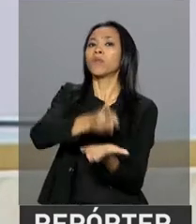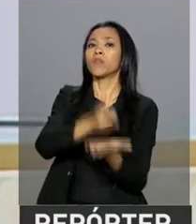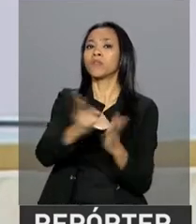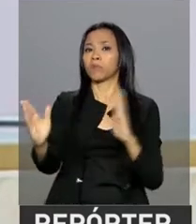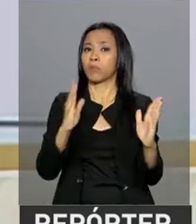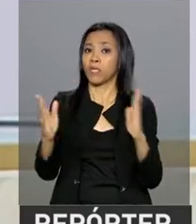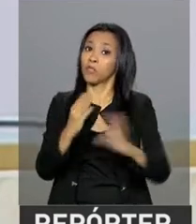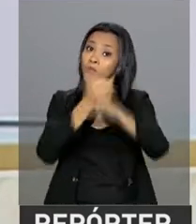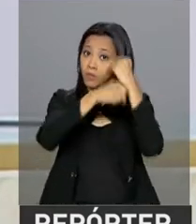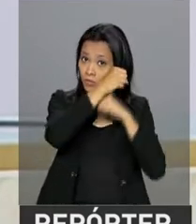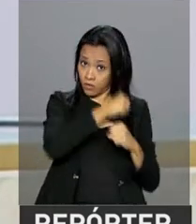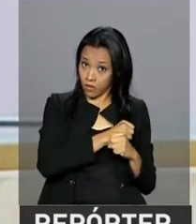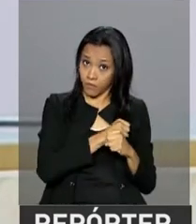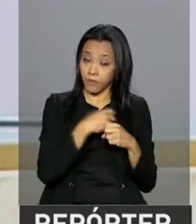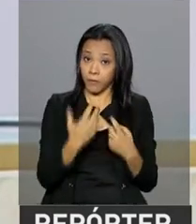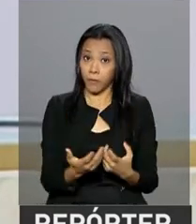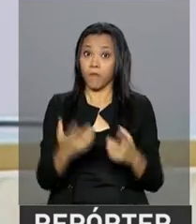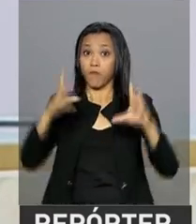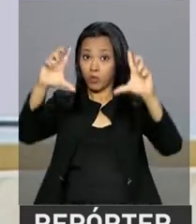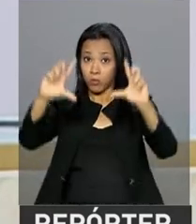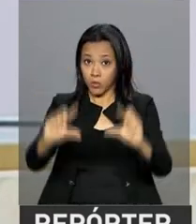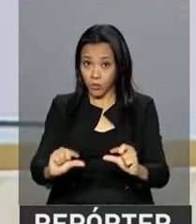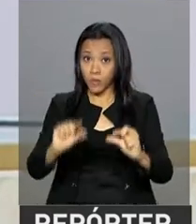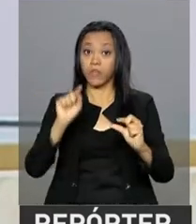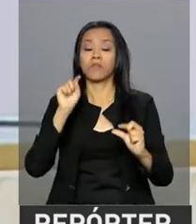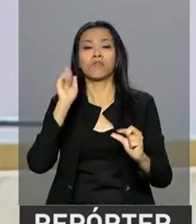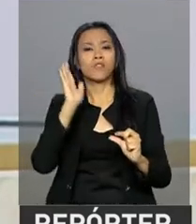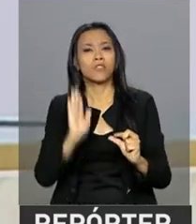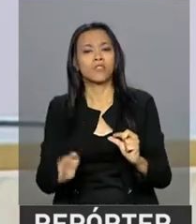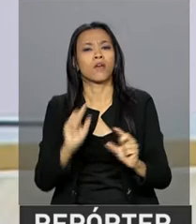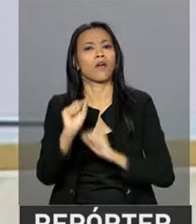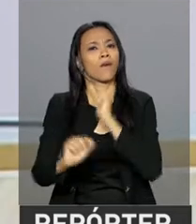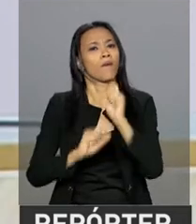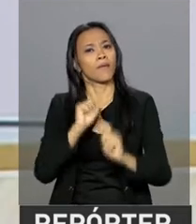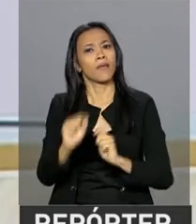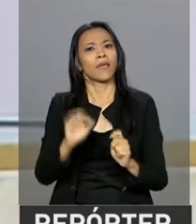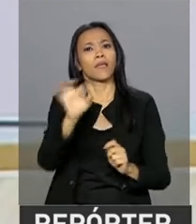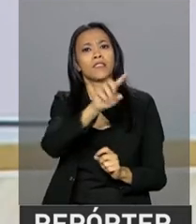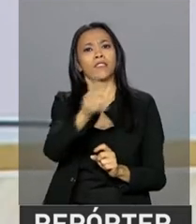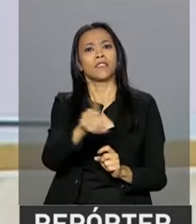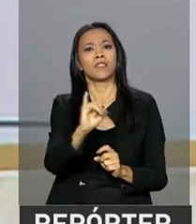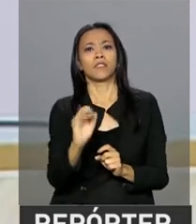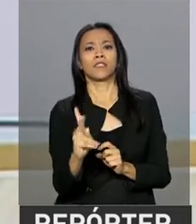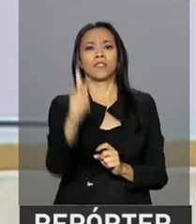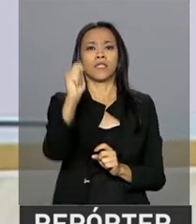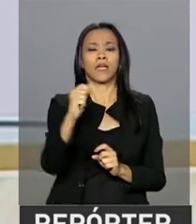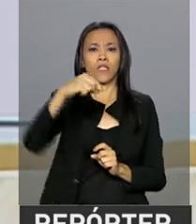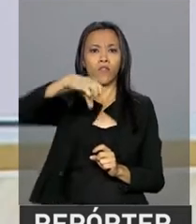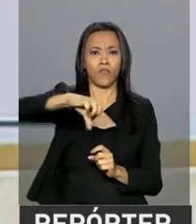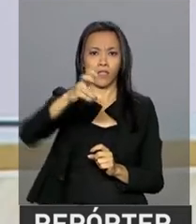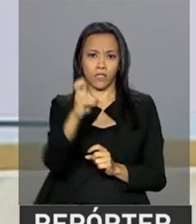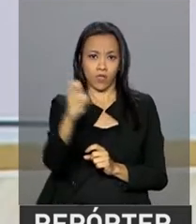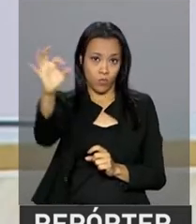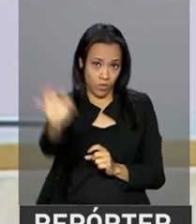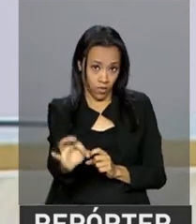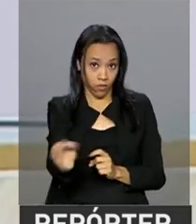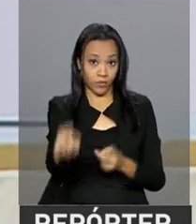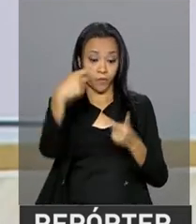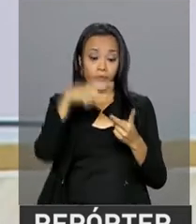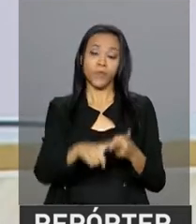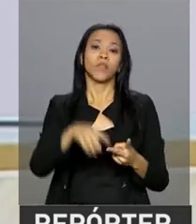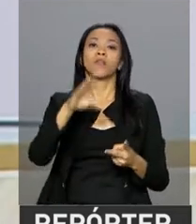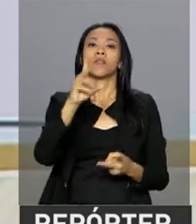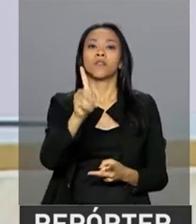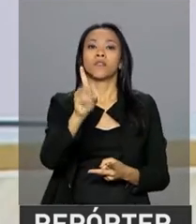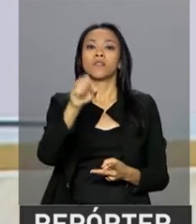período do ano passado a maior queda foi registrada nos casos desliga com 95% já nos casos